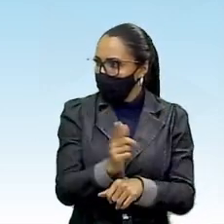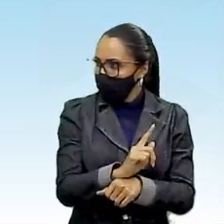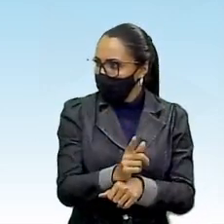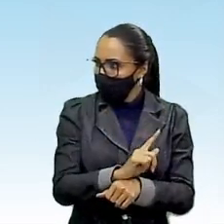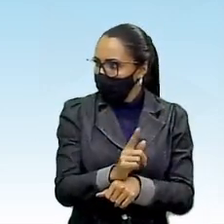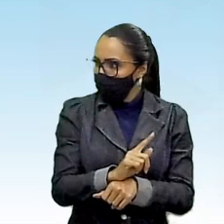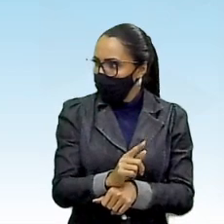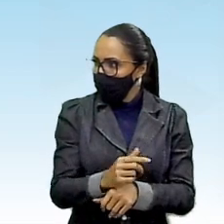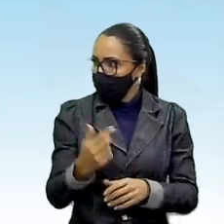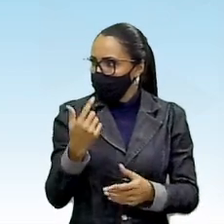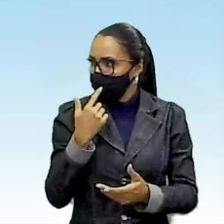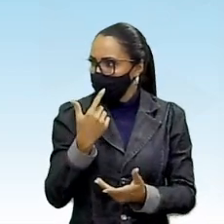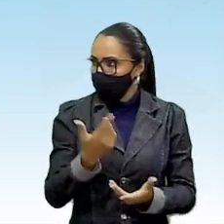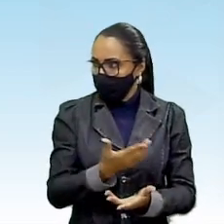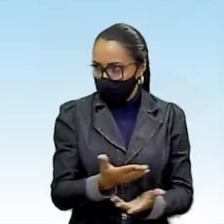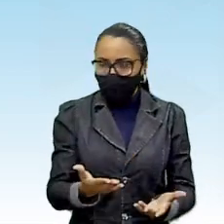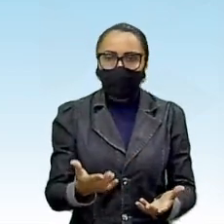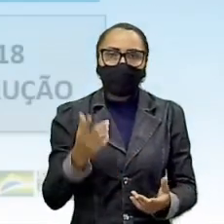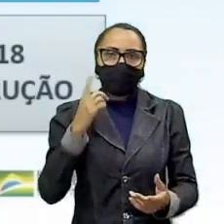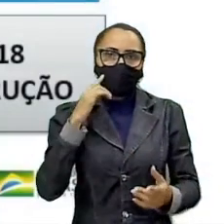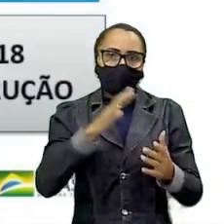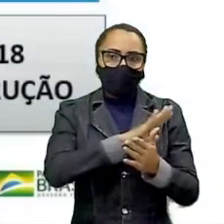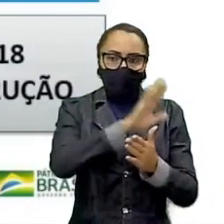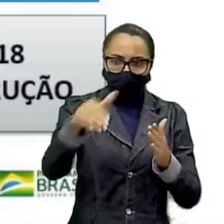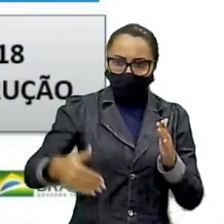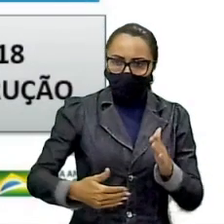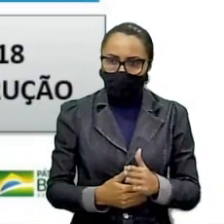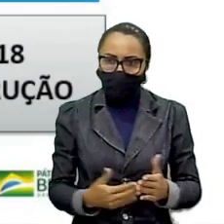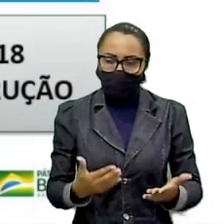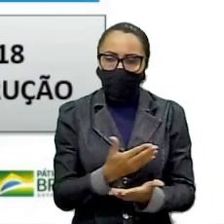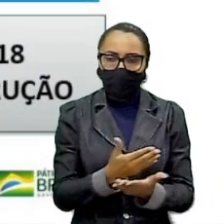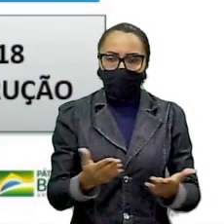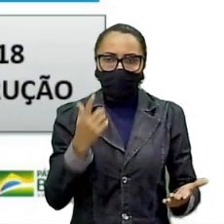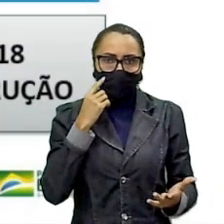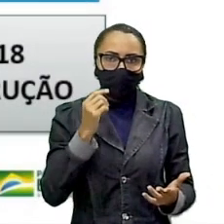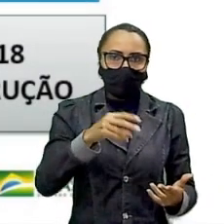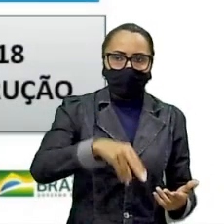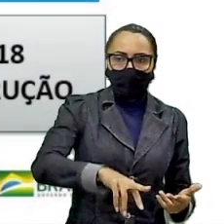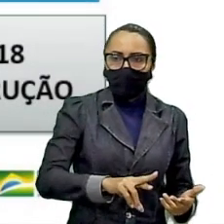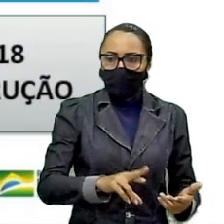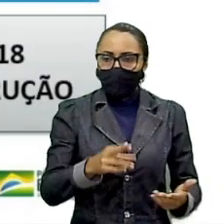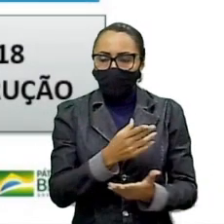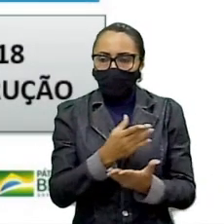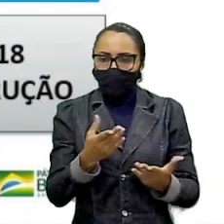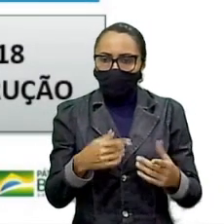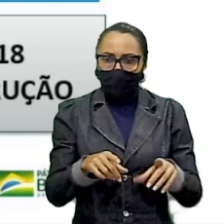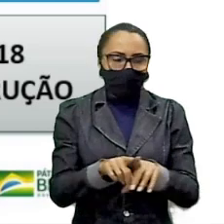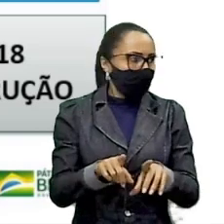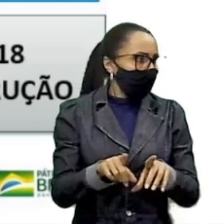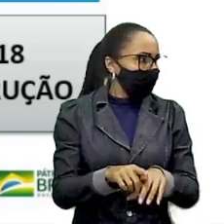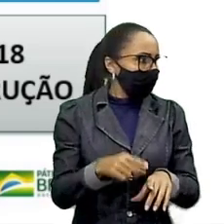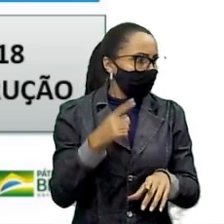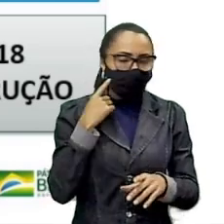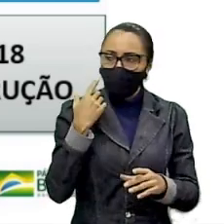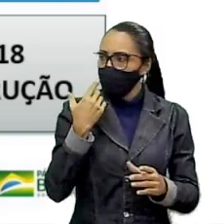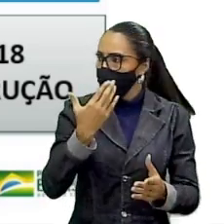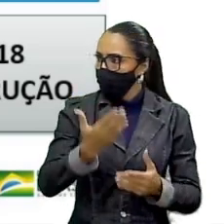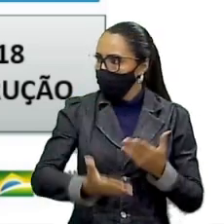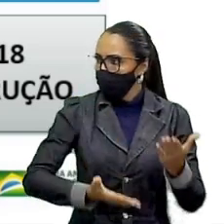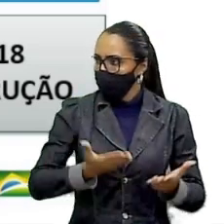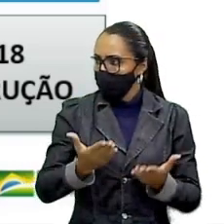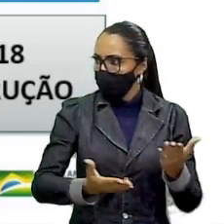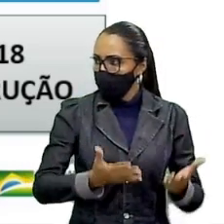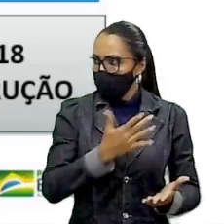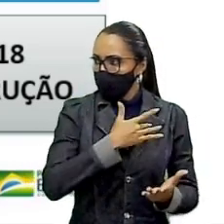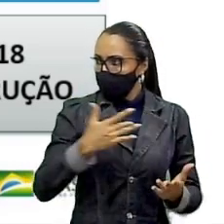norma guarda-chuva que auxilia todas as outras NRs, né, para contribuir essa gestão de saúde